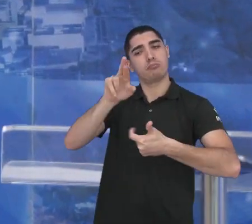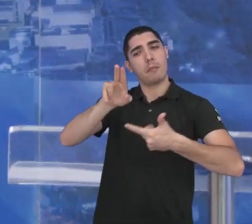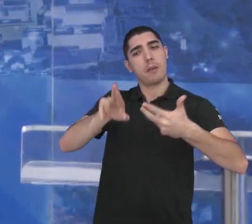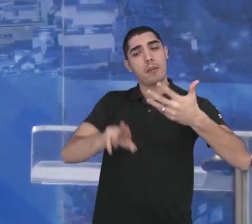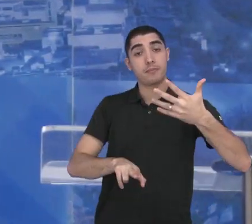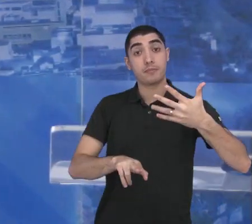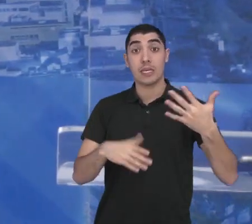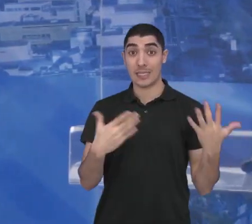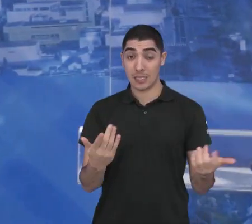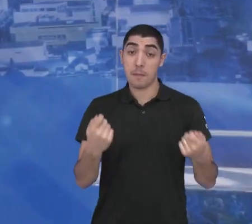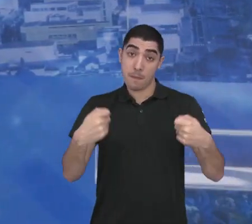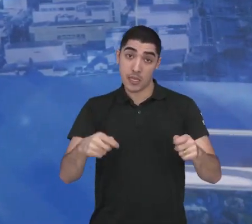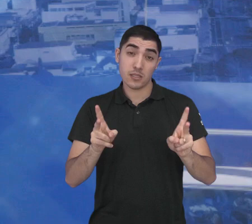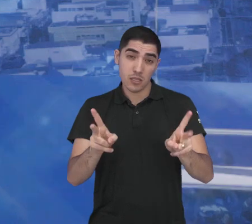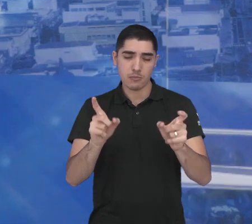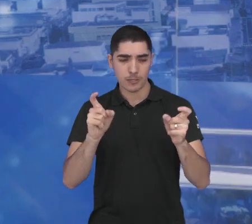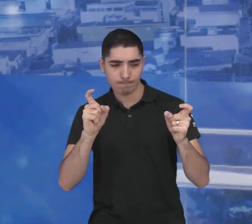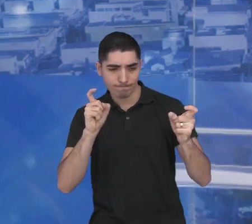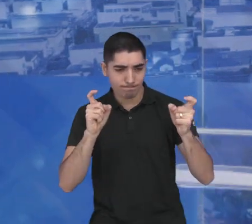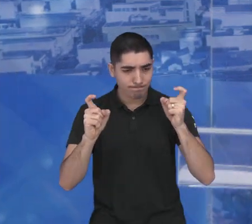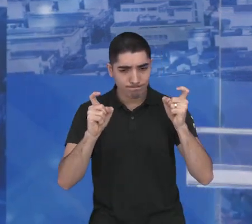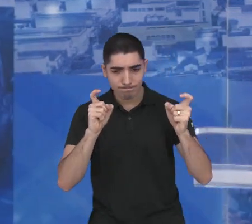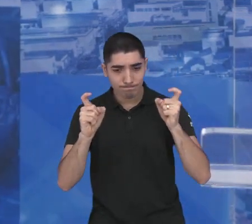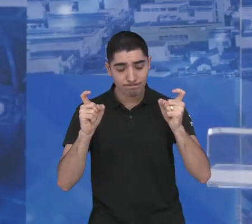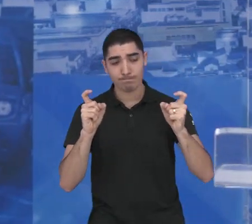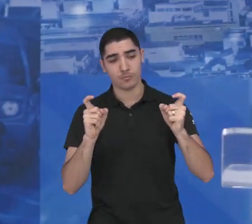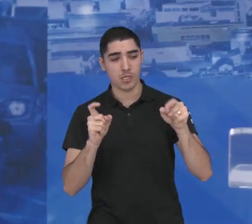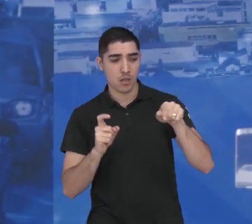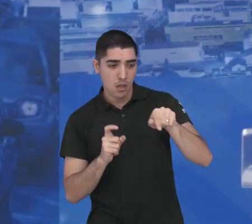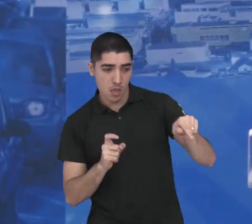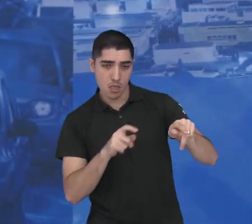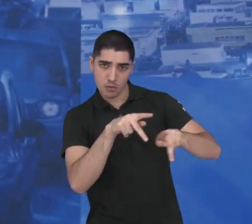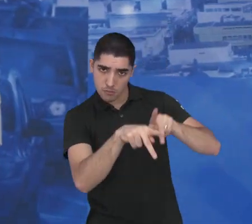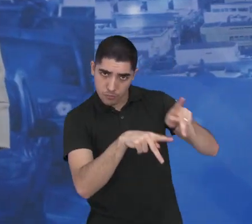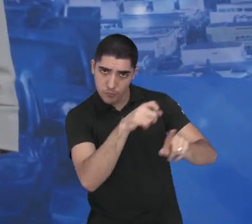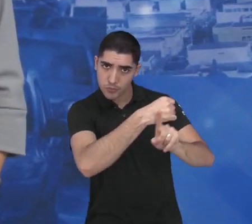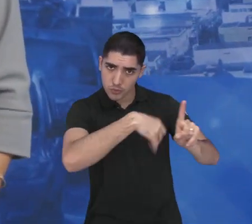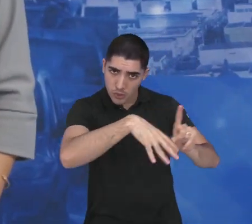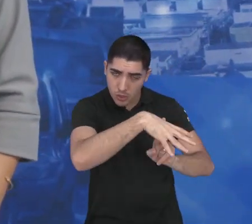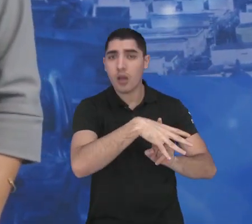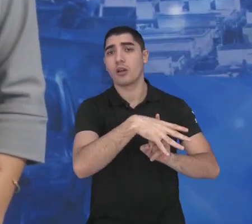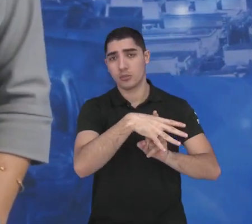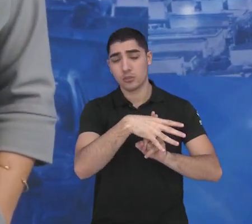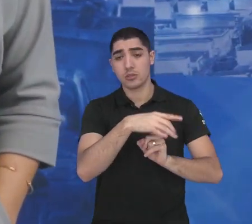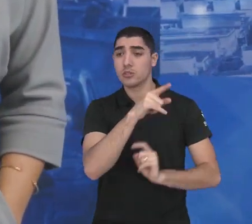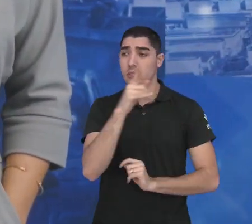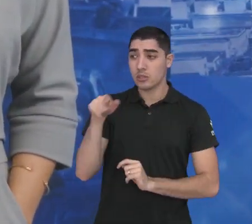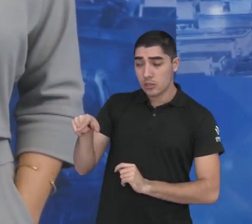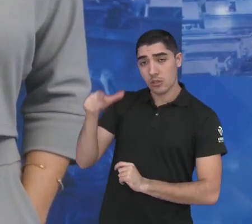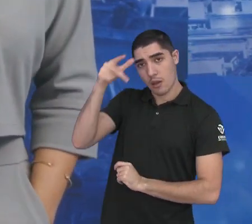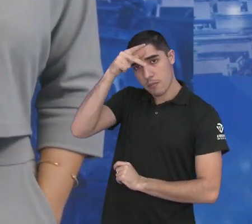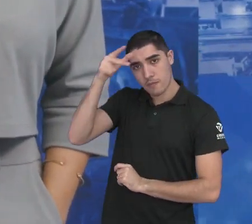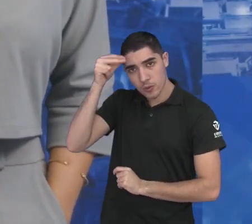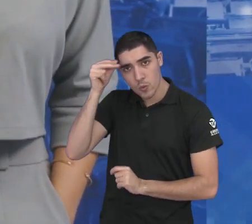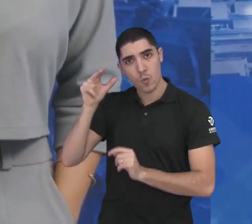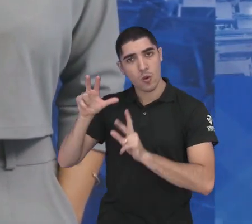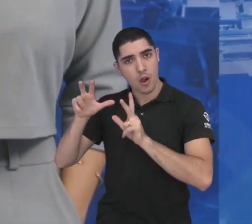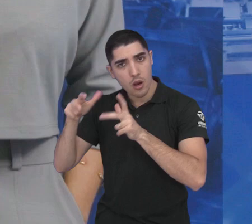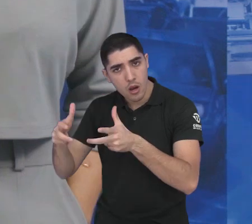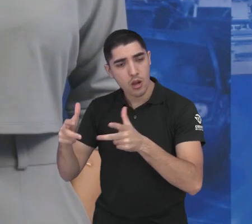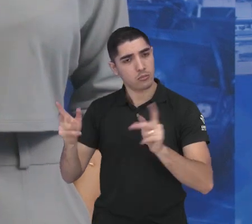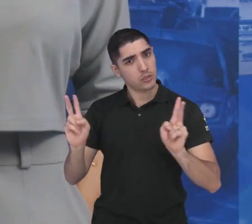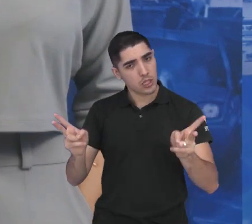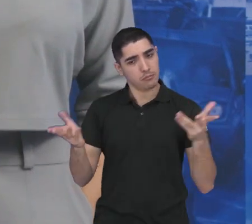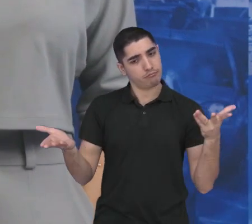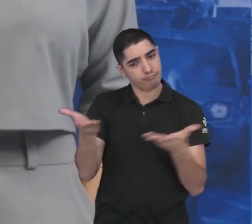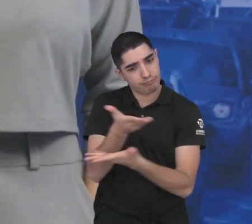é necessário realizar reuniões para informar os munícipes sobre ações adotadas pelo poder público ou até mesmo